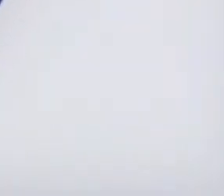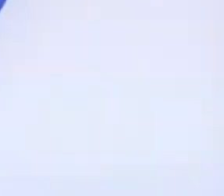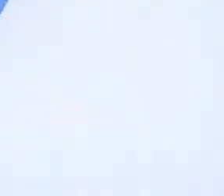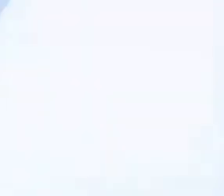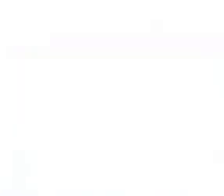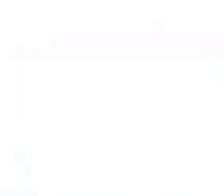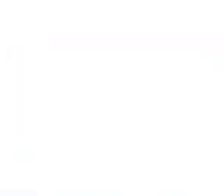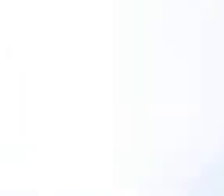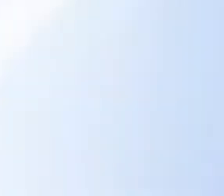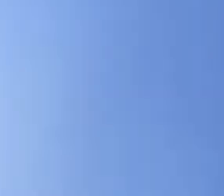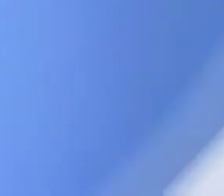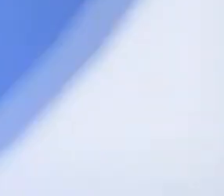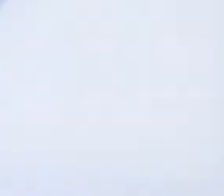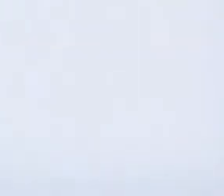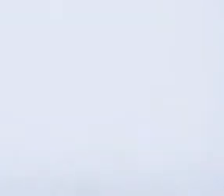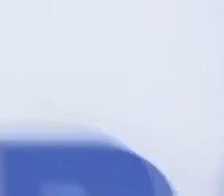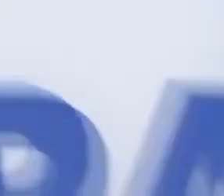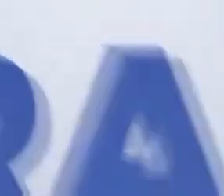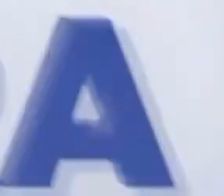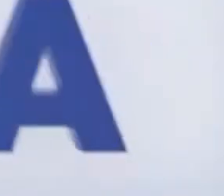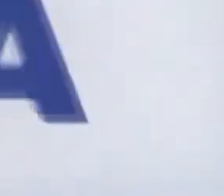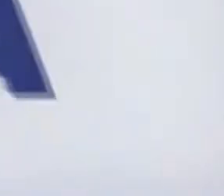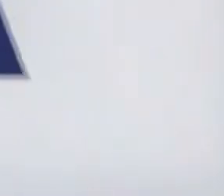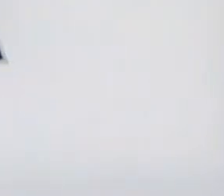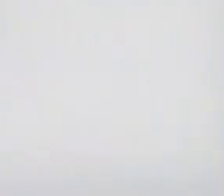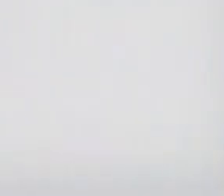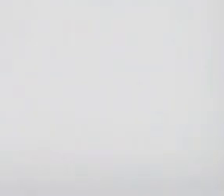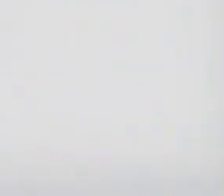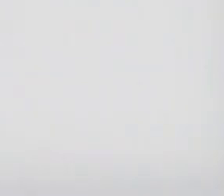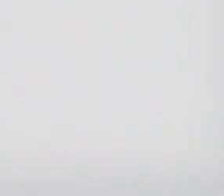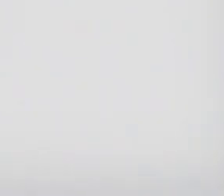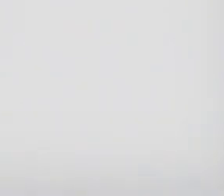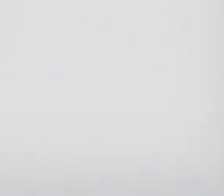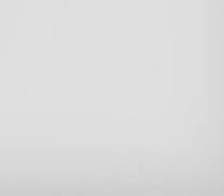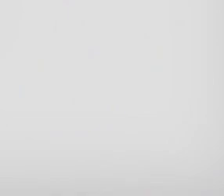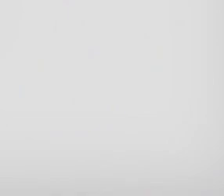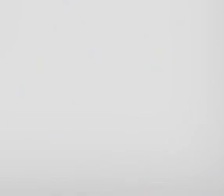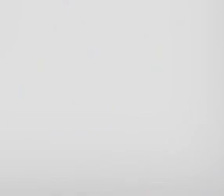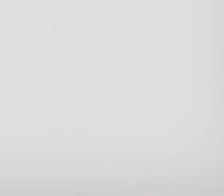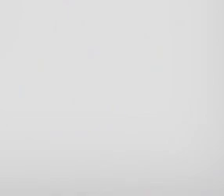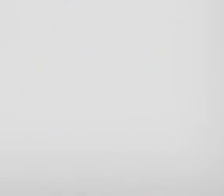TV Câmara, Campinas.